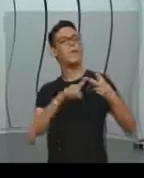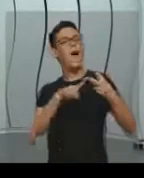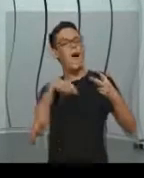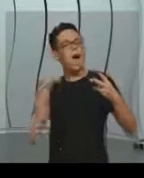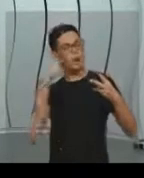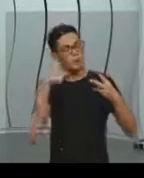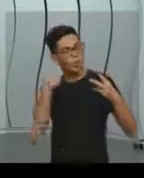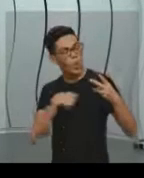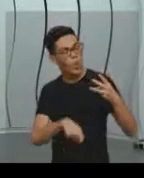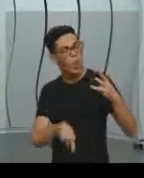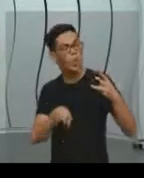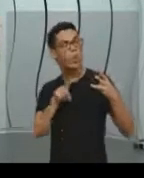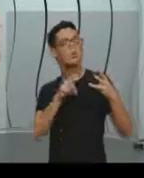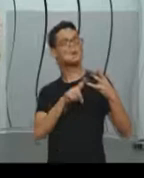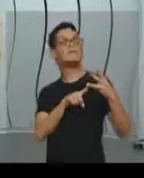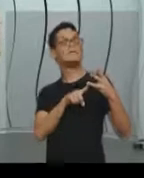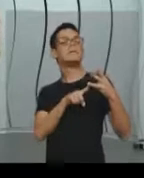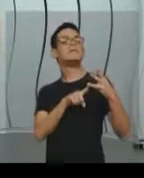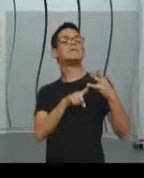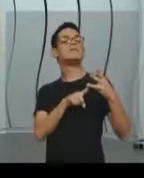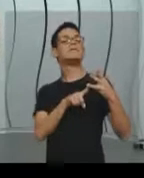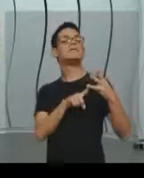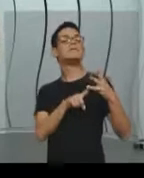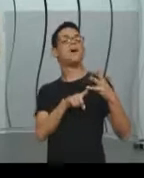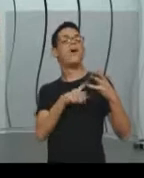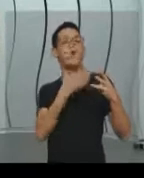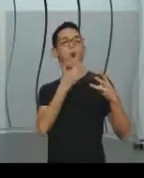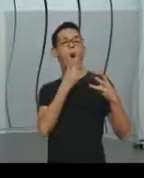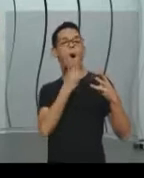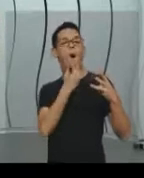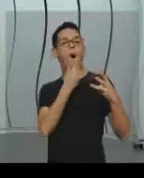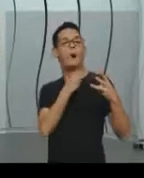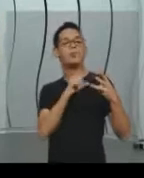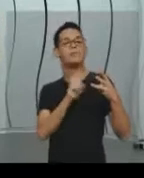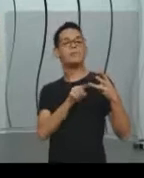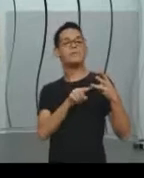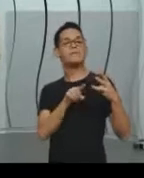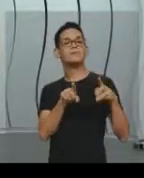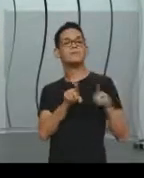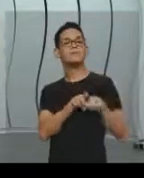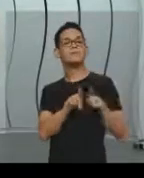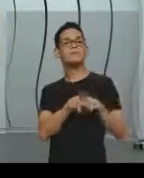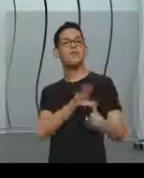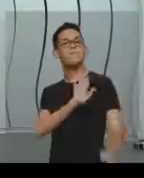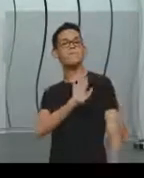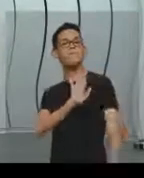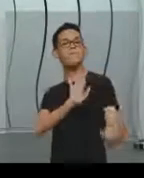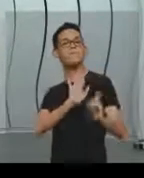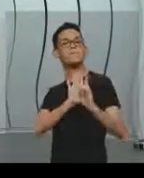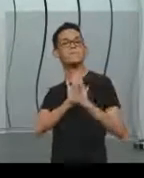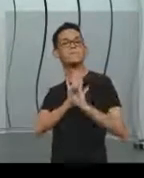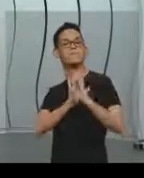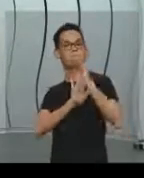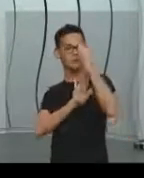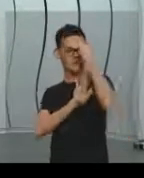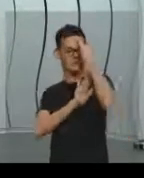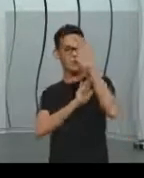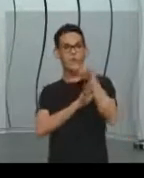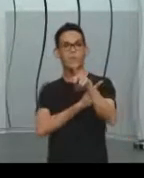ele também será a pessoa que vai protagonizar,